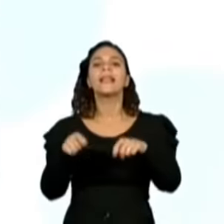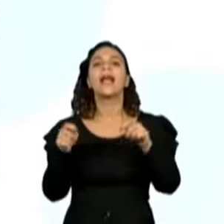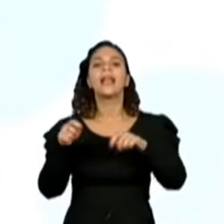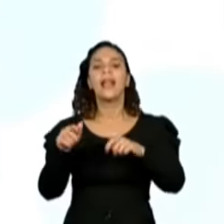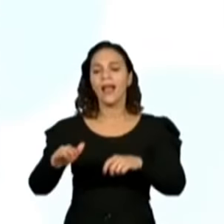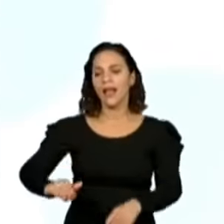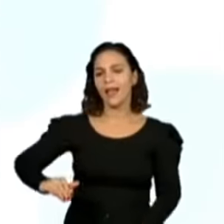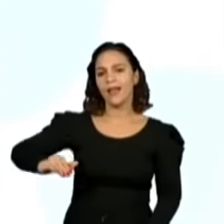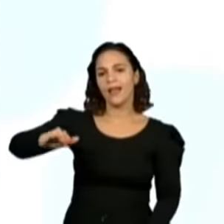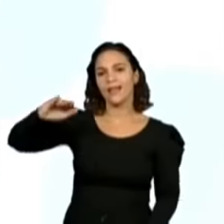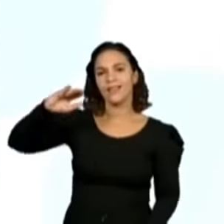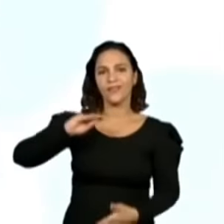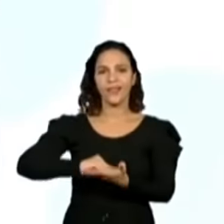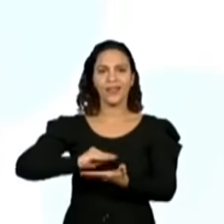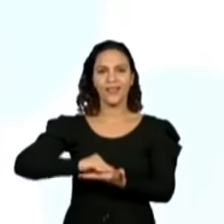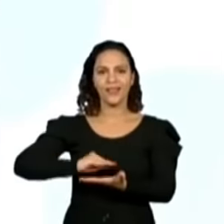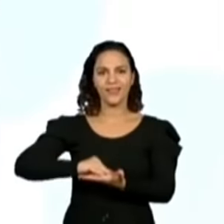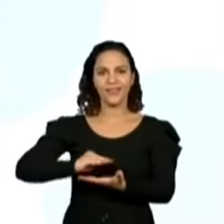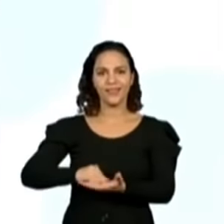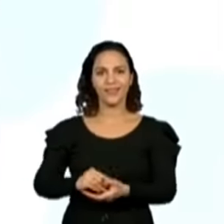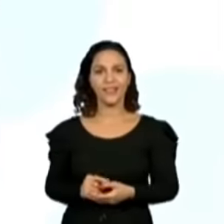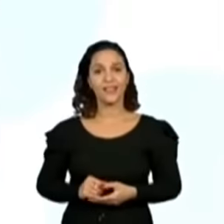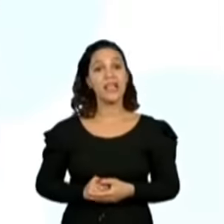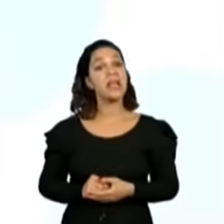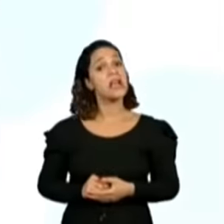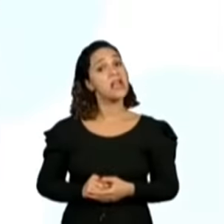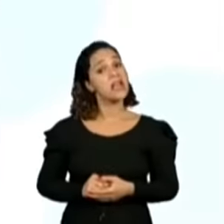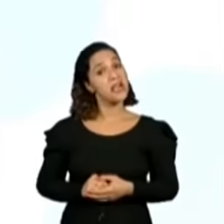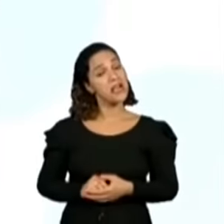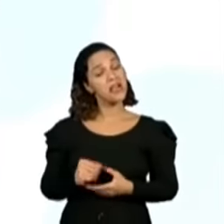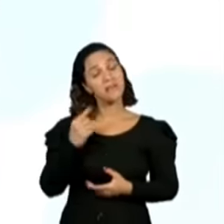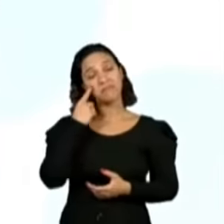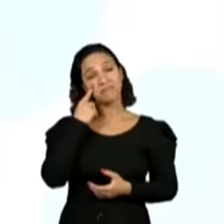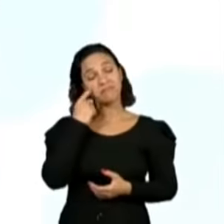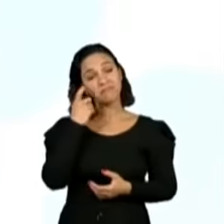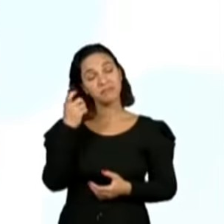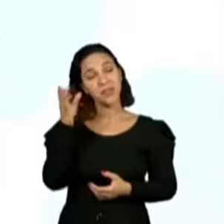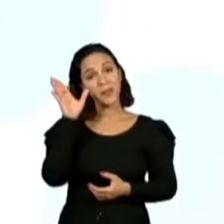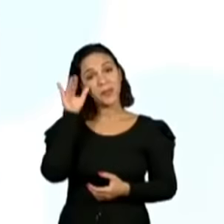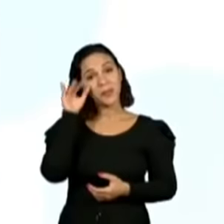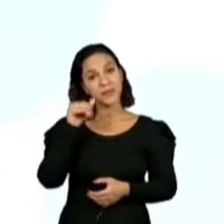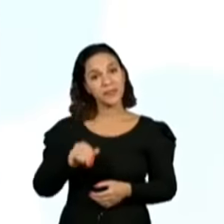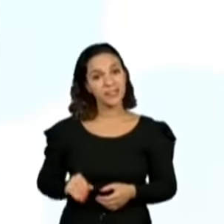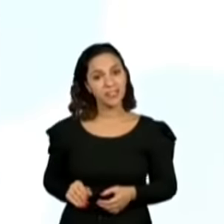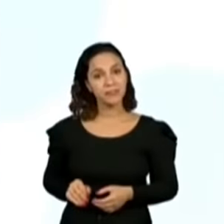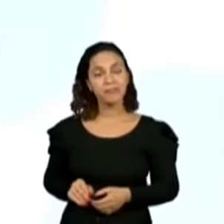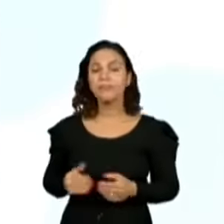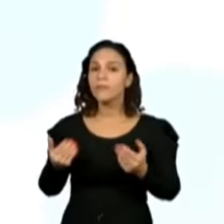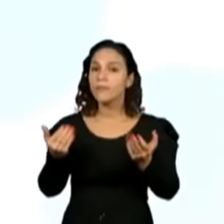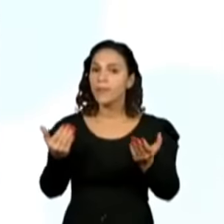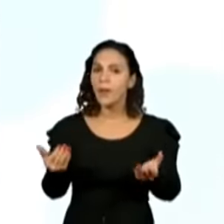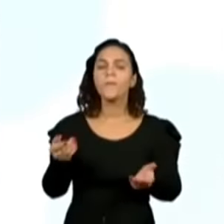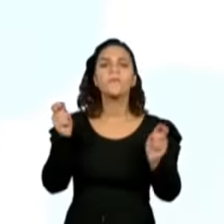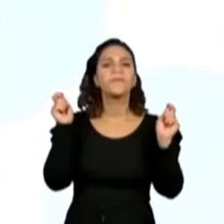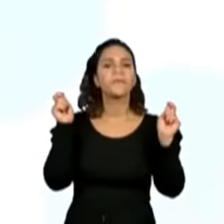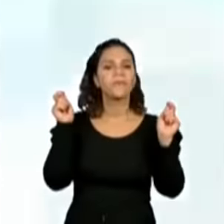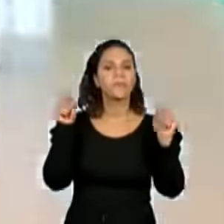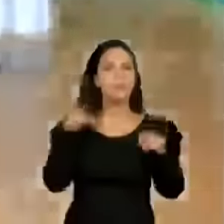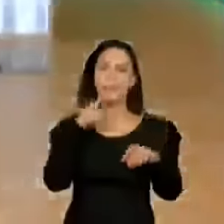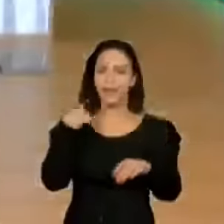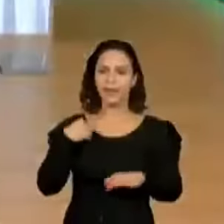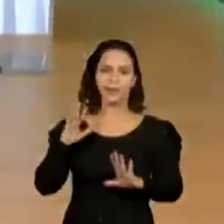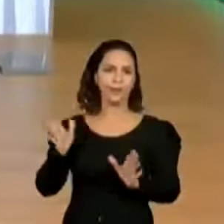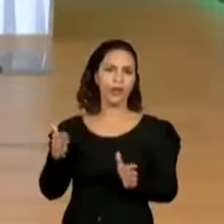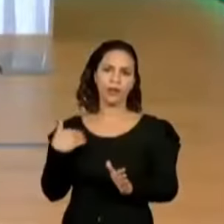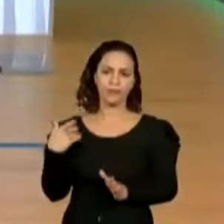ainda vai crescer. Olha que interessante, não? Que curioso, não é, Progenô? Sim, então nós podemos fazer... Quer dizer, eu já passei